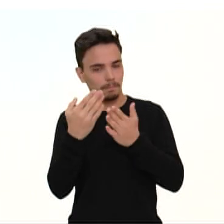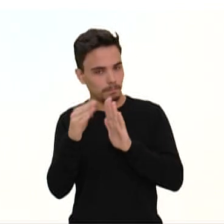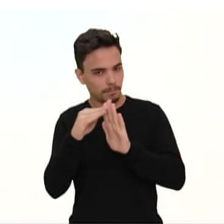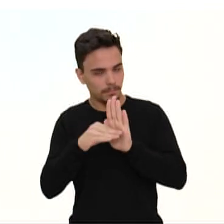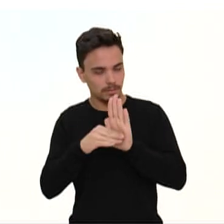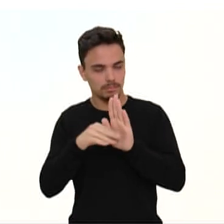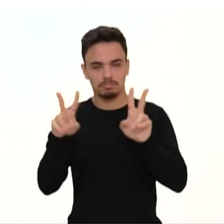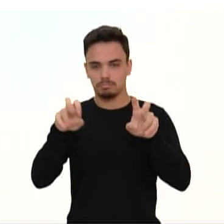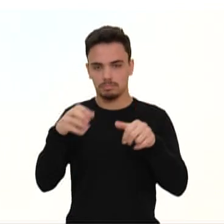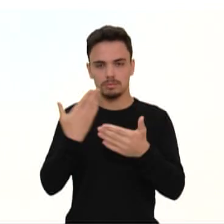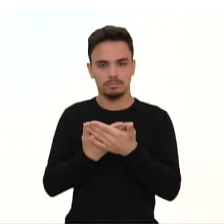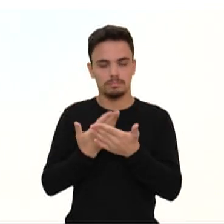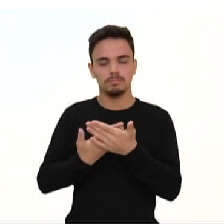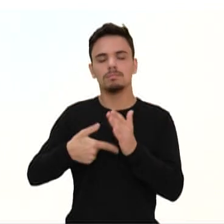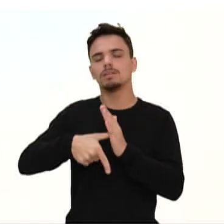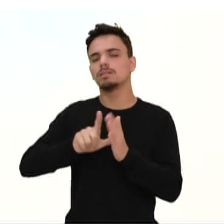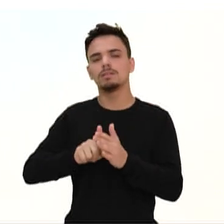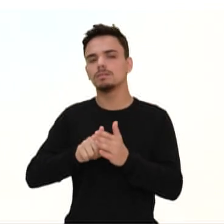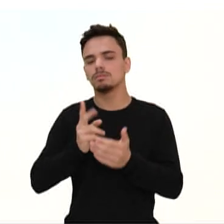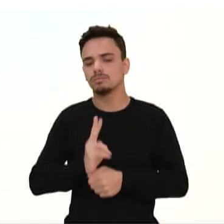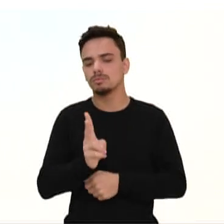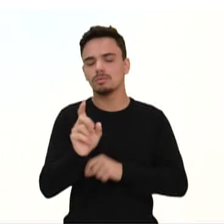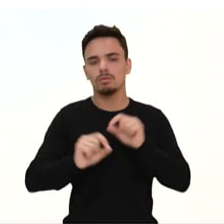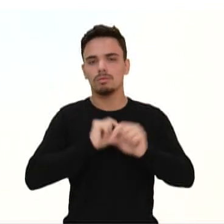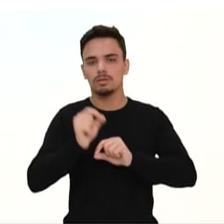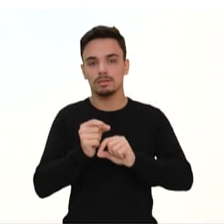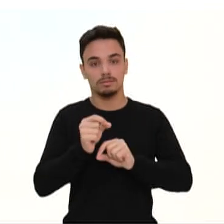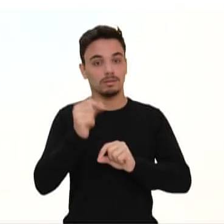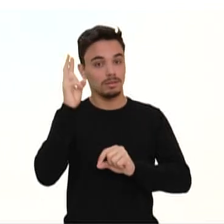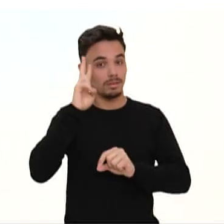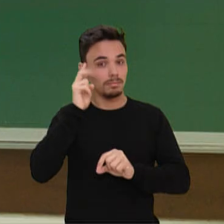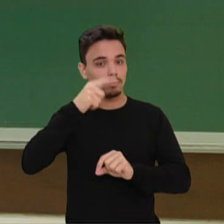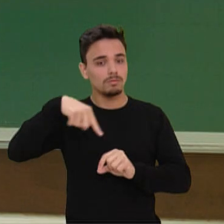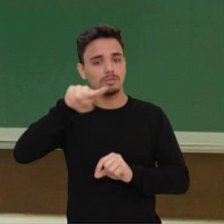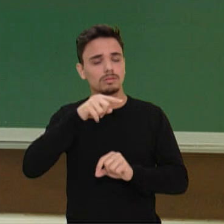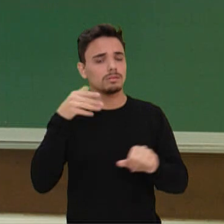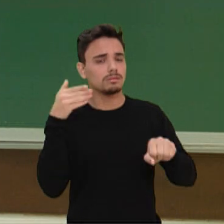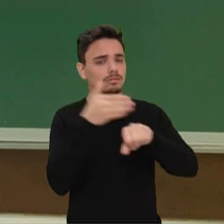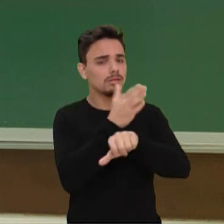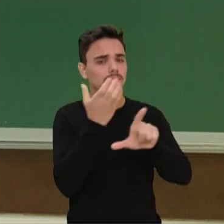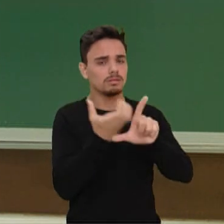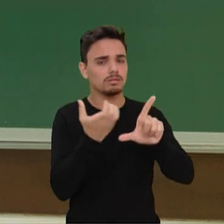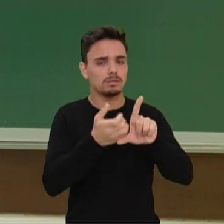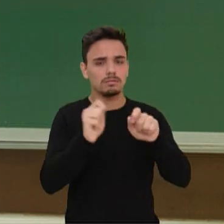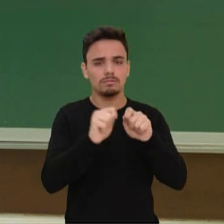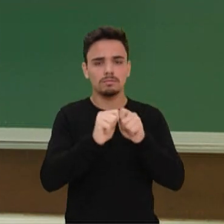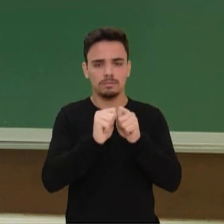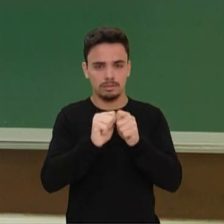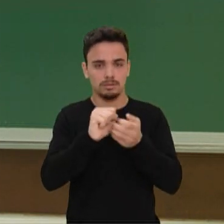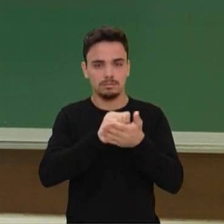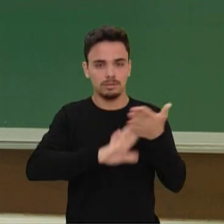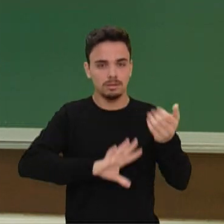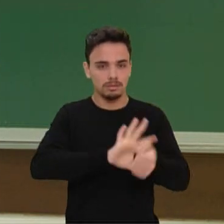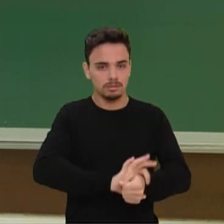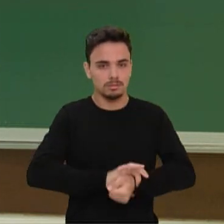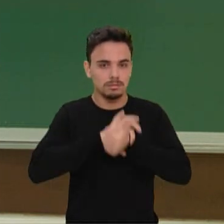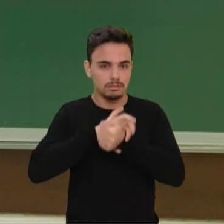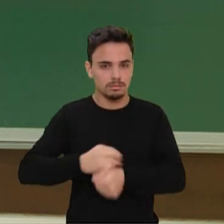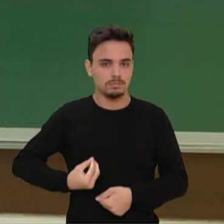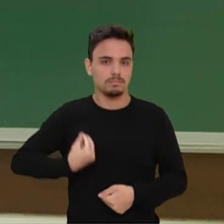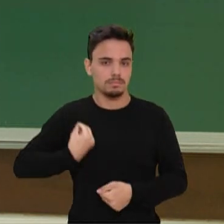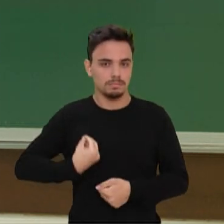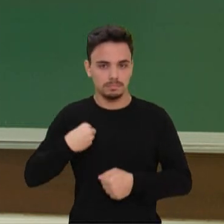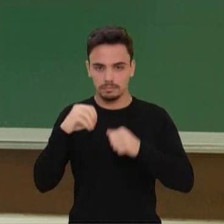Antes de darmos continuidade, quero lembrá-los de acessar o Google Classroom para realizar a atividade e assim garantir a presença,